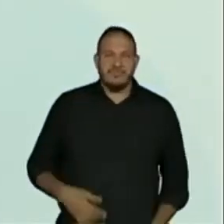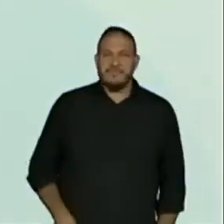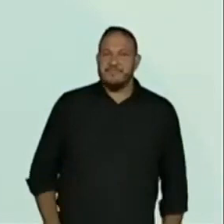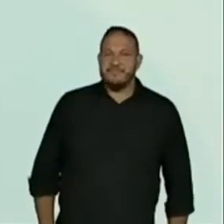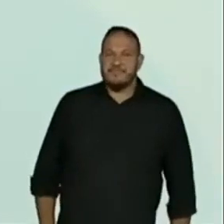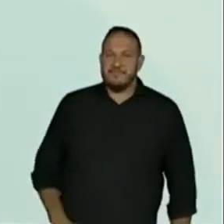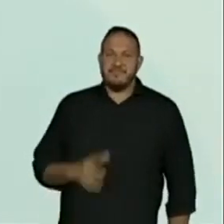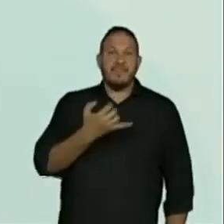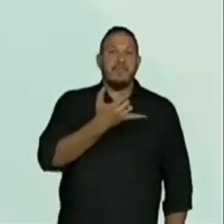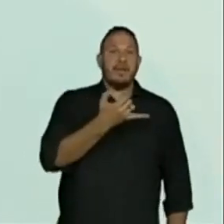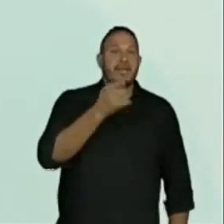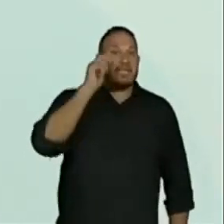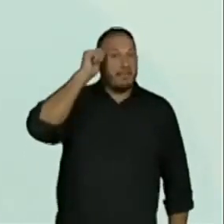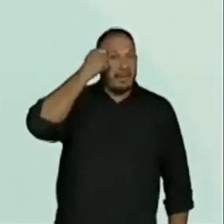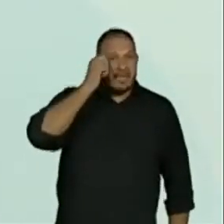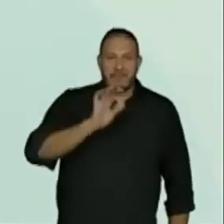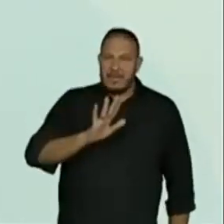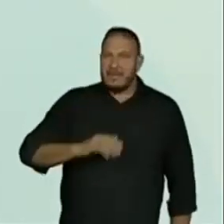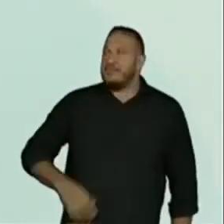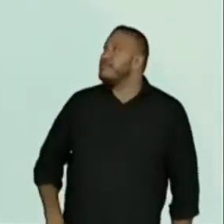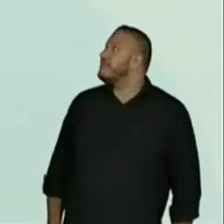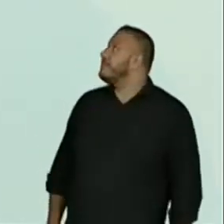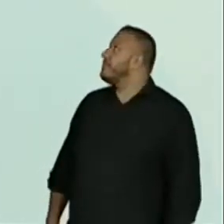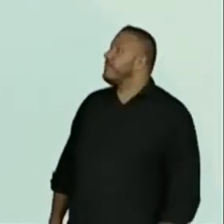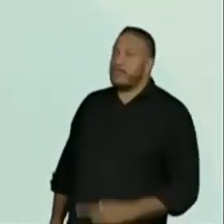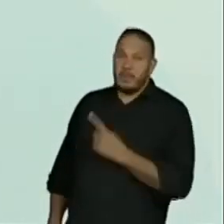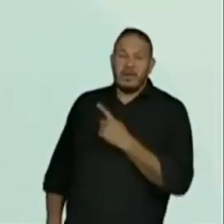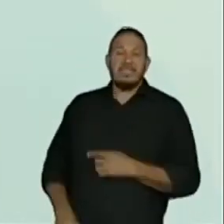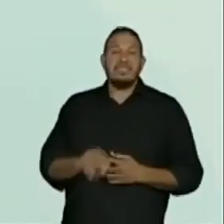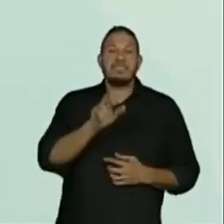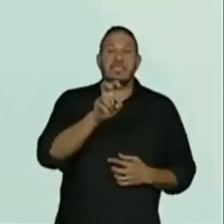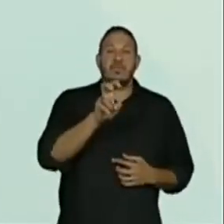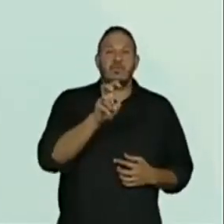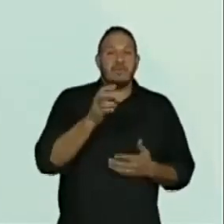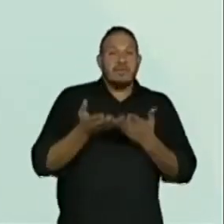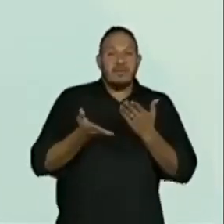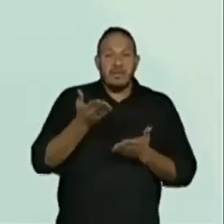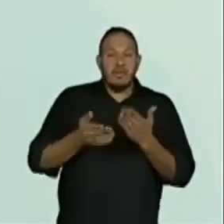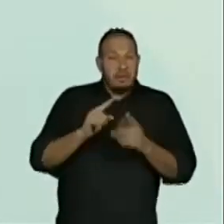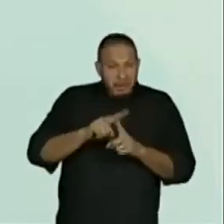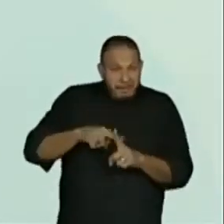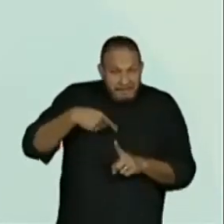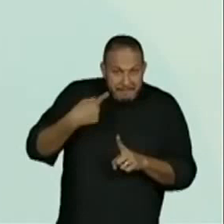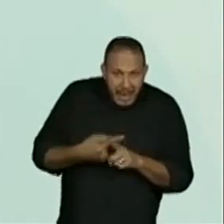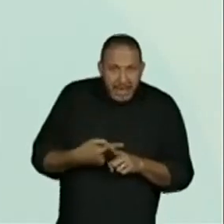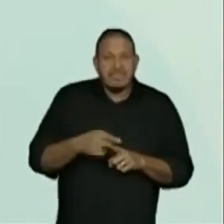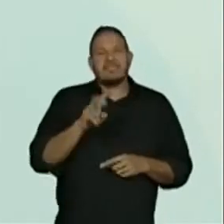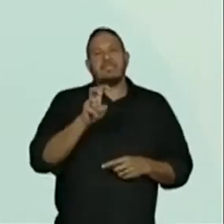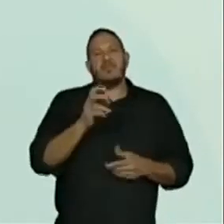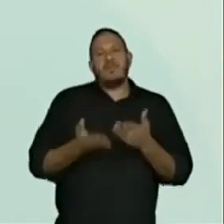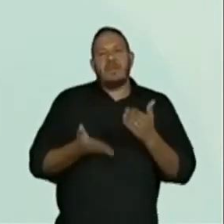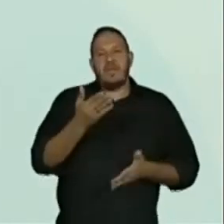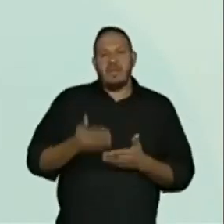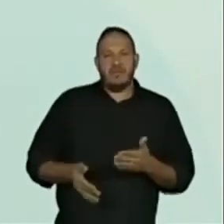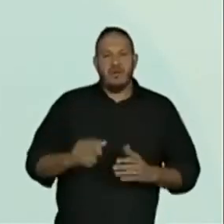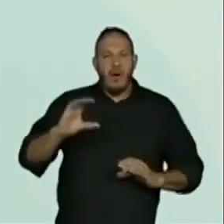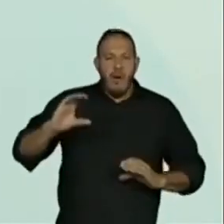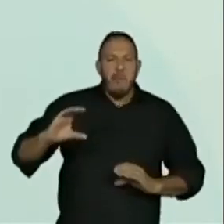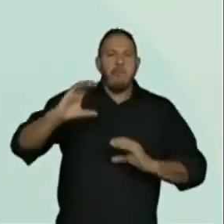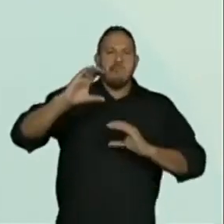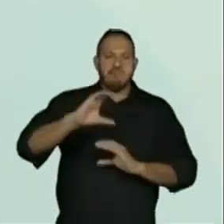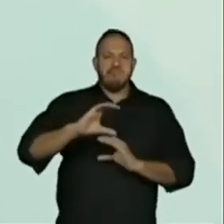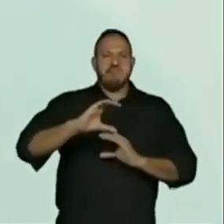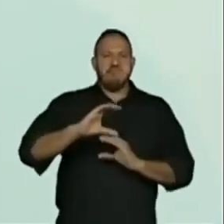preta. Então, 5 quilos mais 5 quilos, não é? Então, vamos colocar aqui